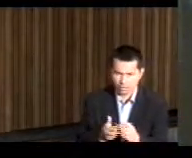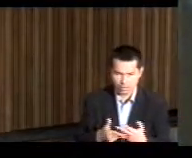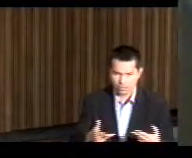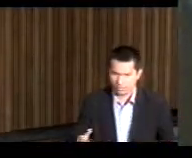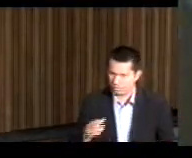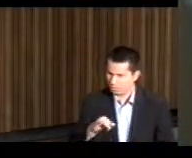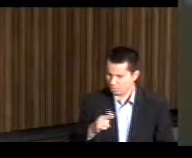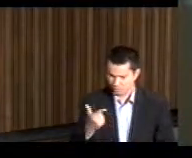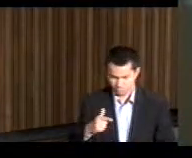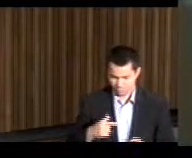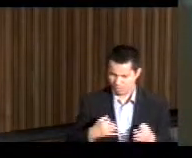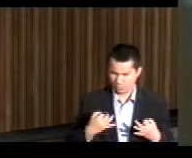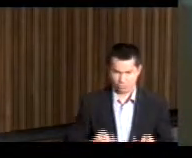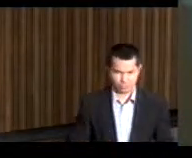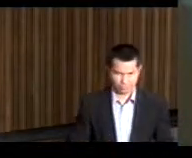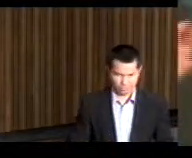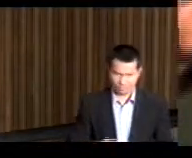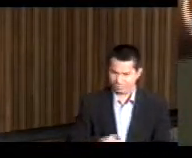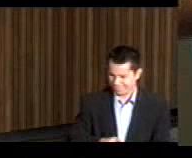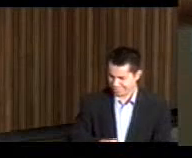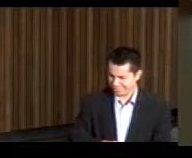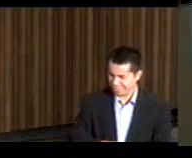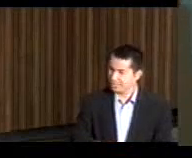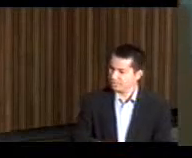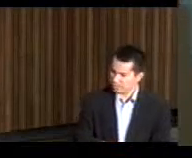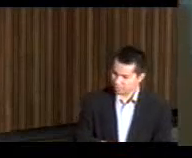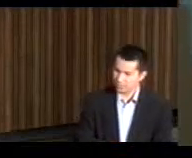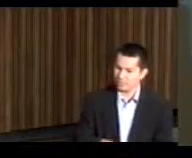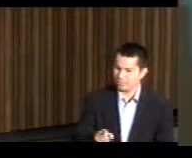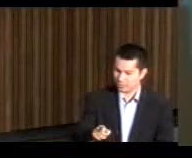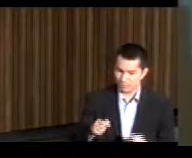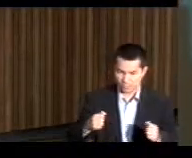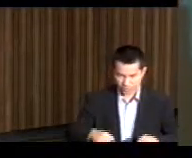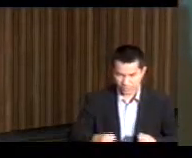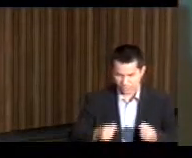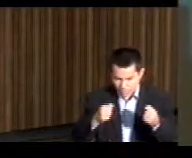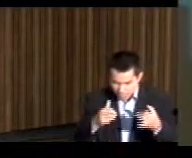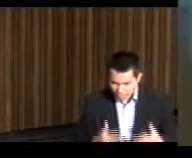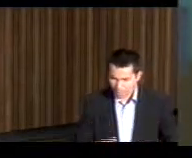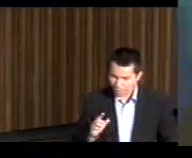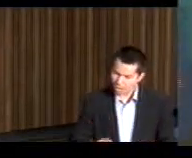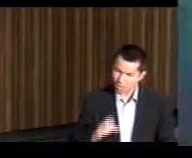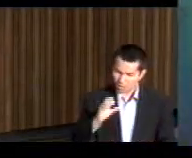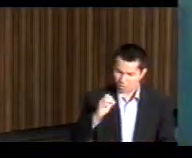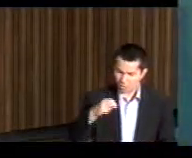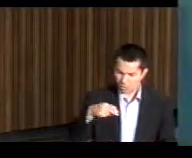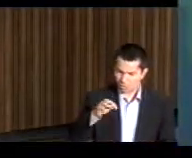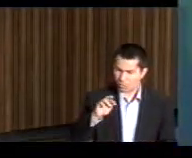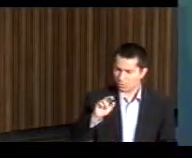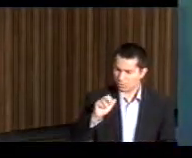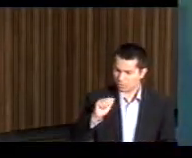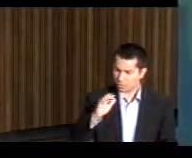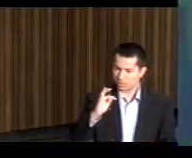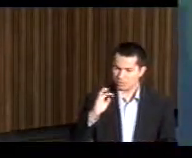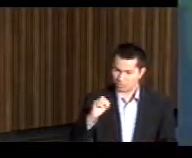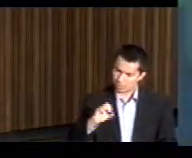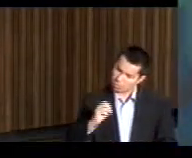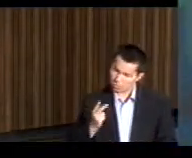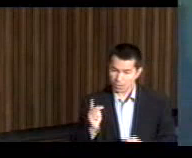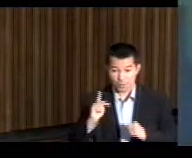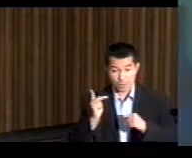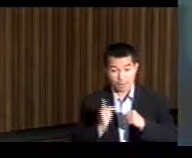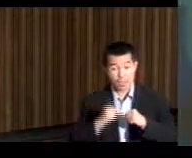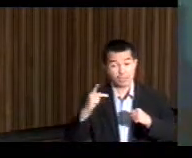da minha aliança, esse aqui é a descrição da minha aliança. E eu quero olhar para esse capítulo com os